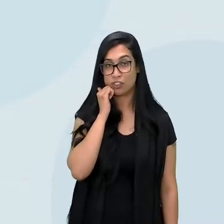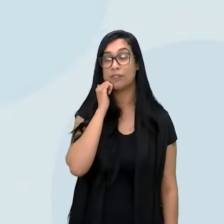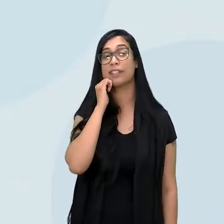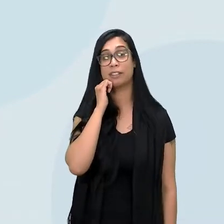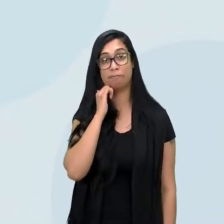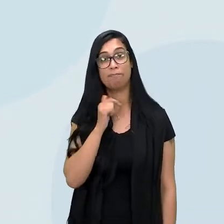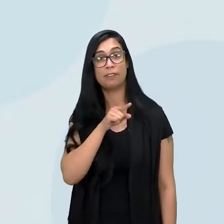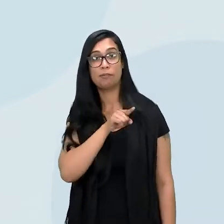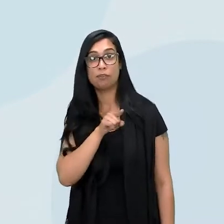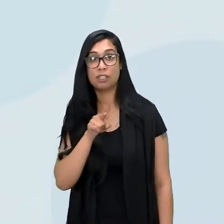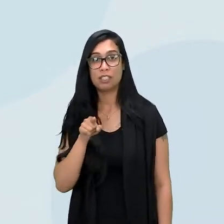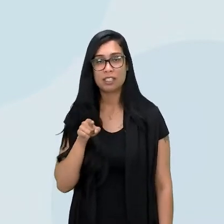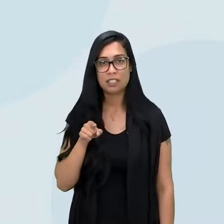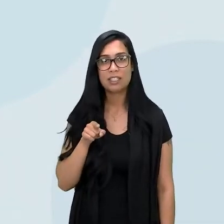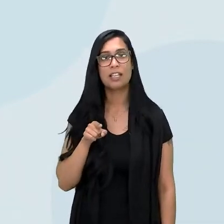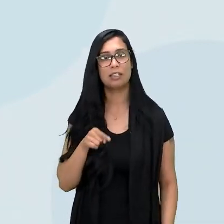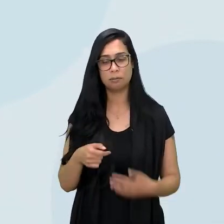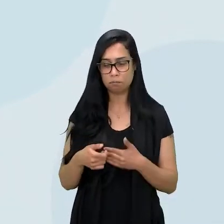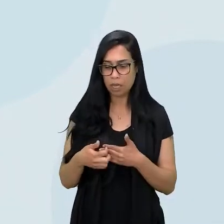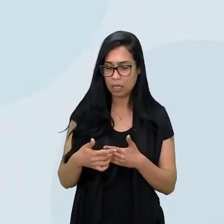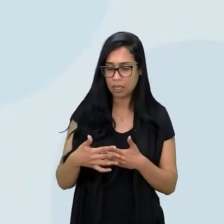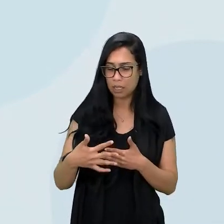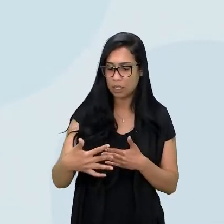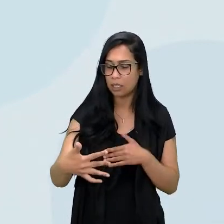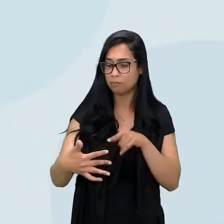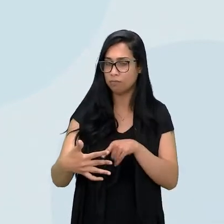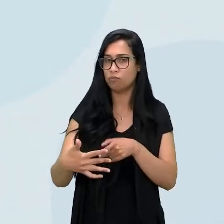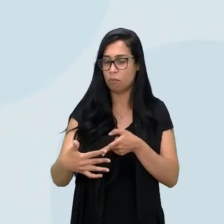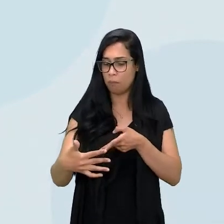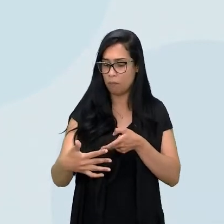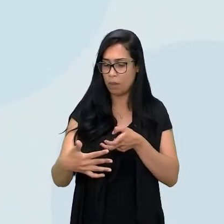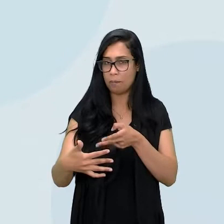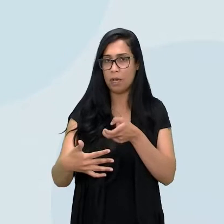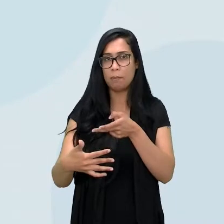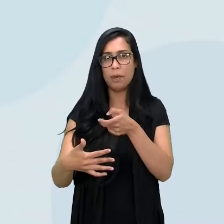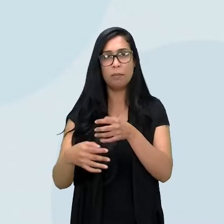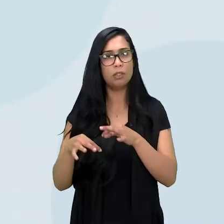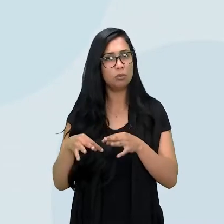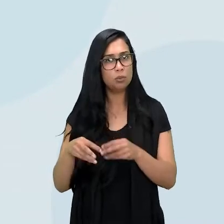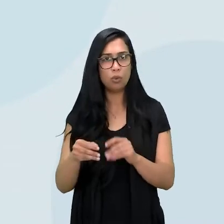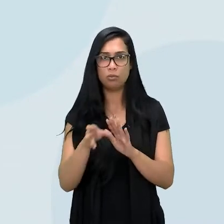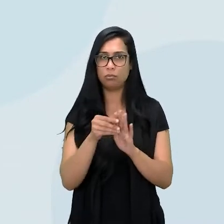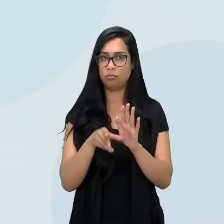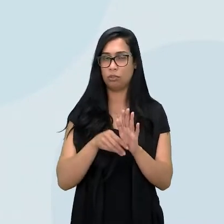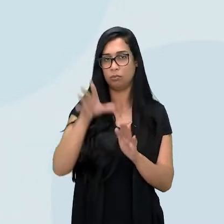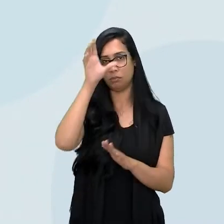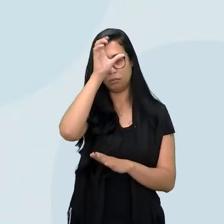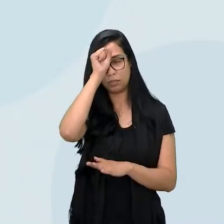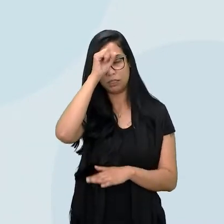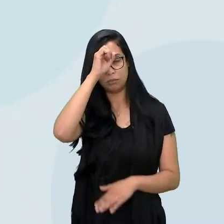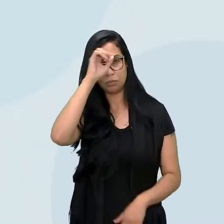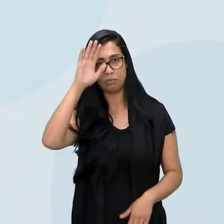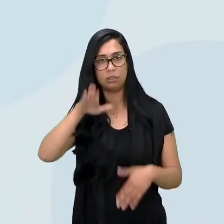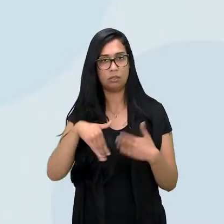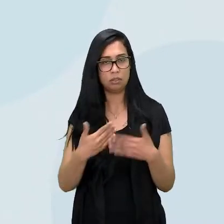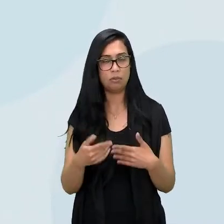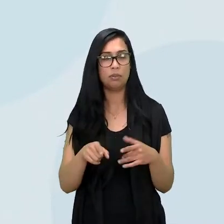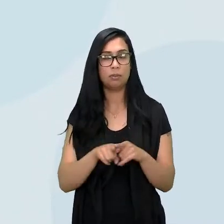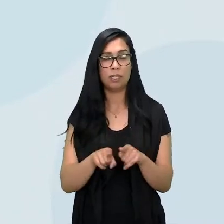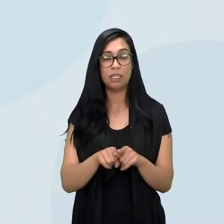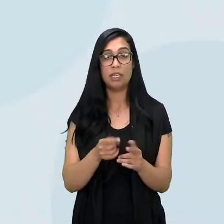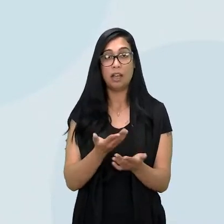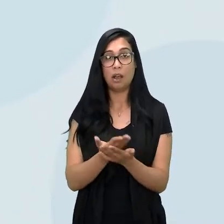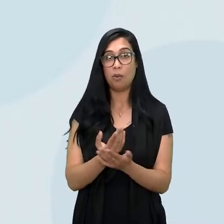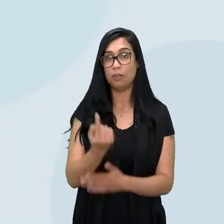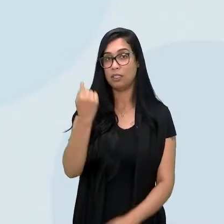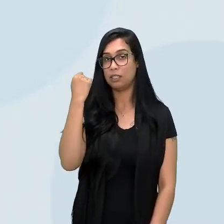aprendizagens construídas no percurso, né? Neste diário de bordo vocês podem colocar esquemas. Nas aulas anteriores a gente falou do